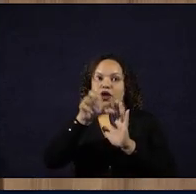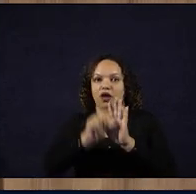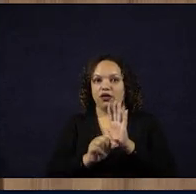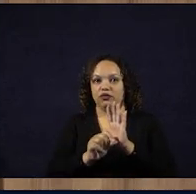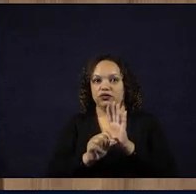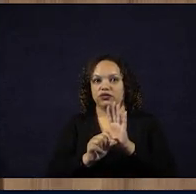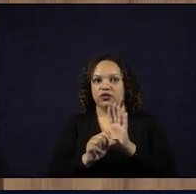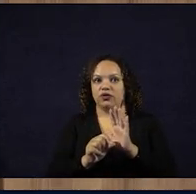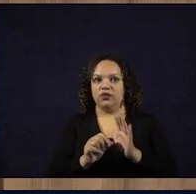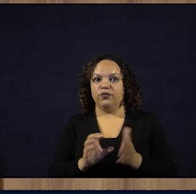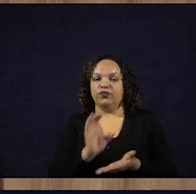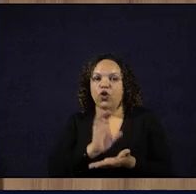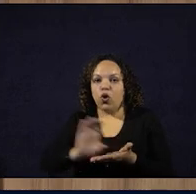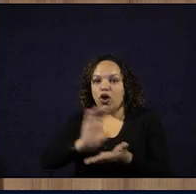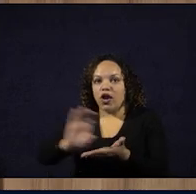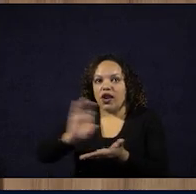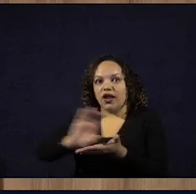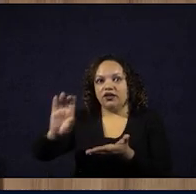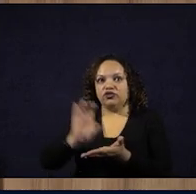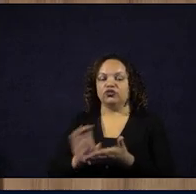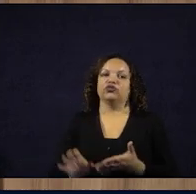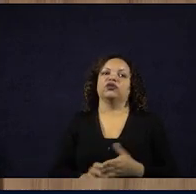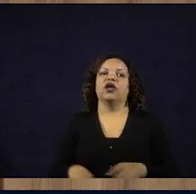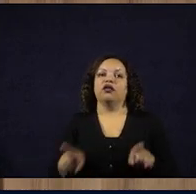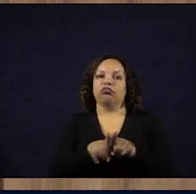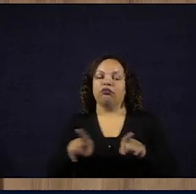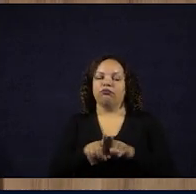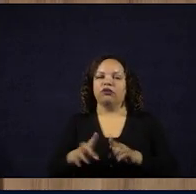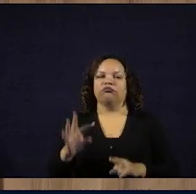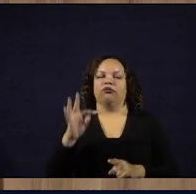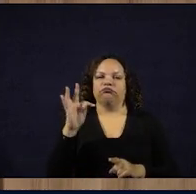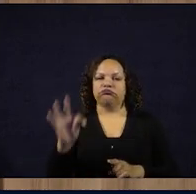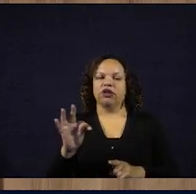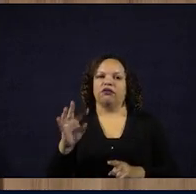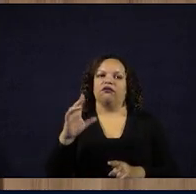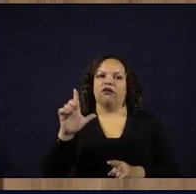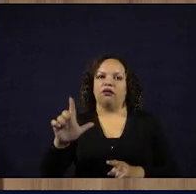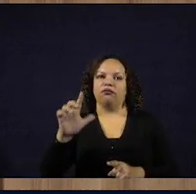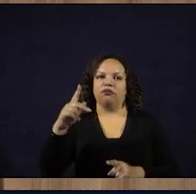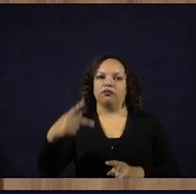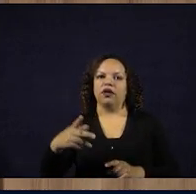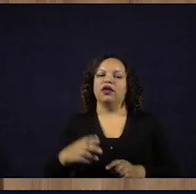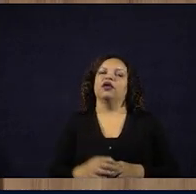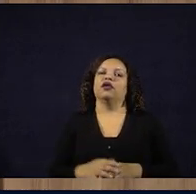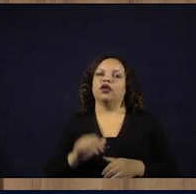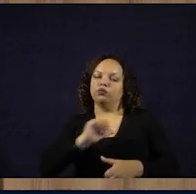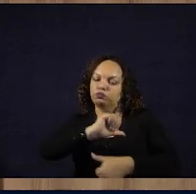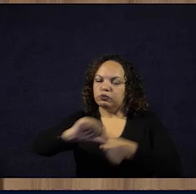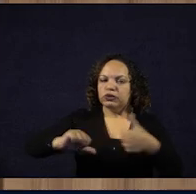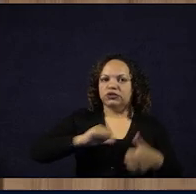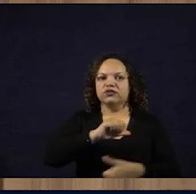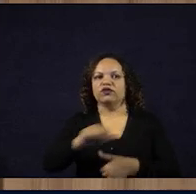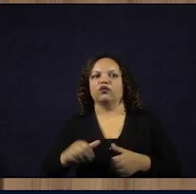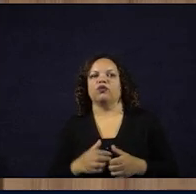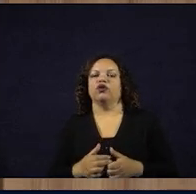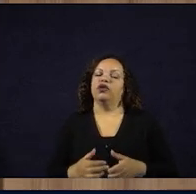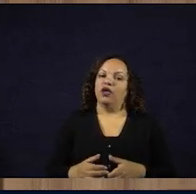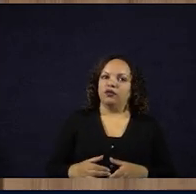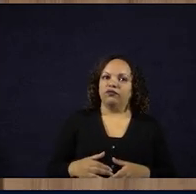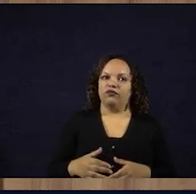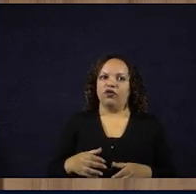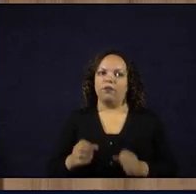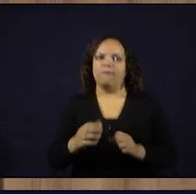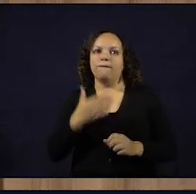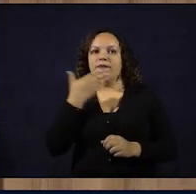do crédito bsidiado da tlp né aprovação da tlp que substituiu a tjlp né isso permitiu